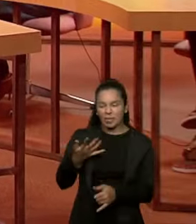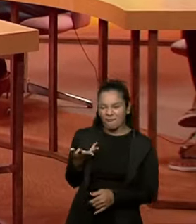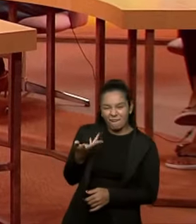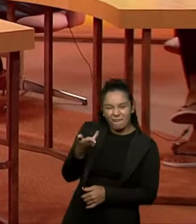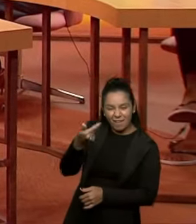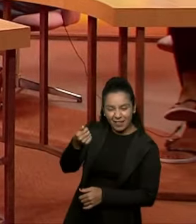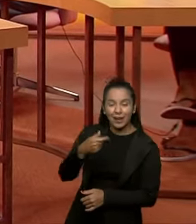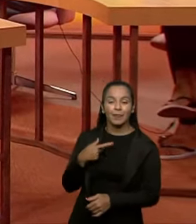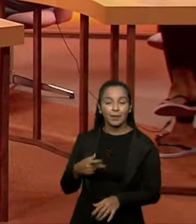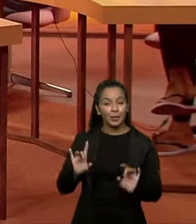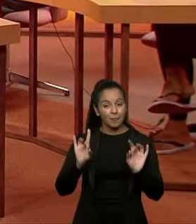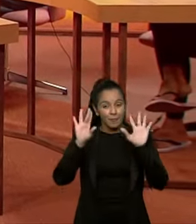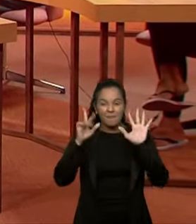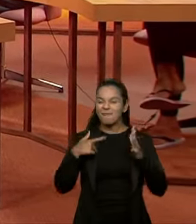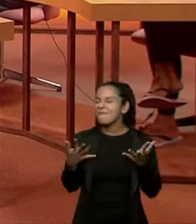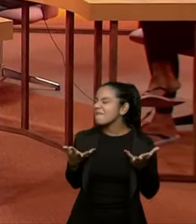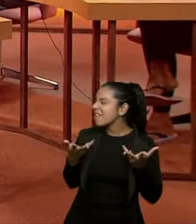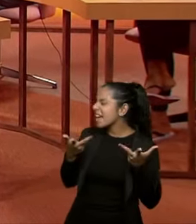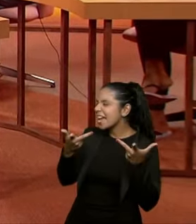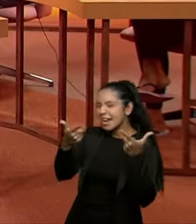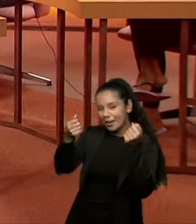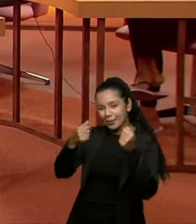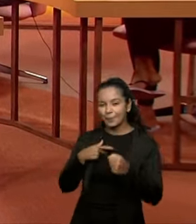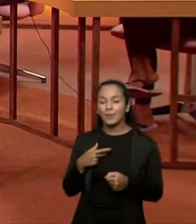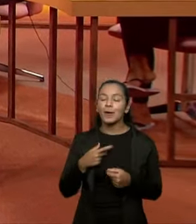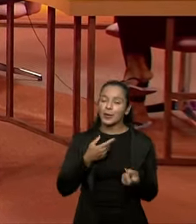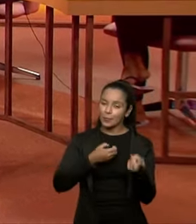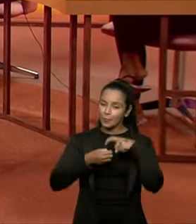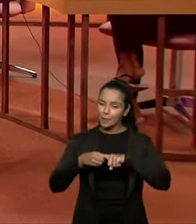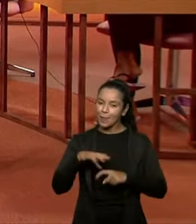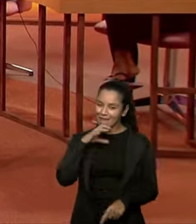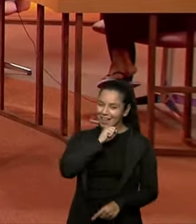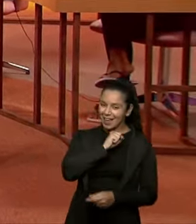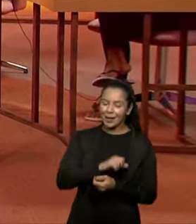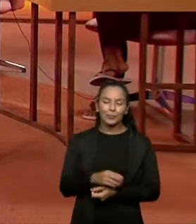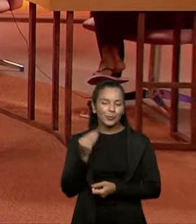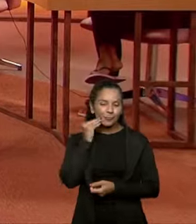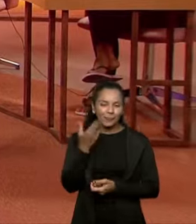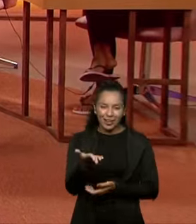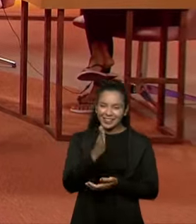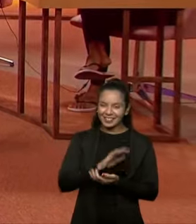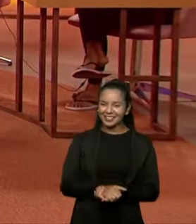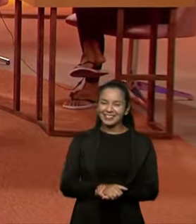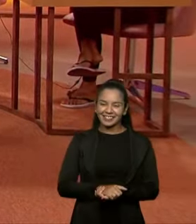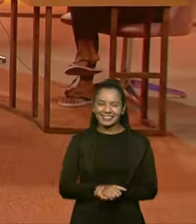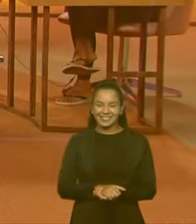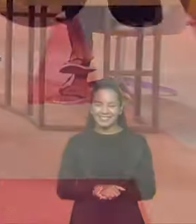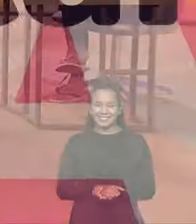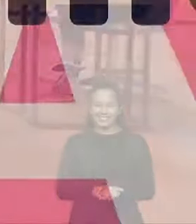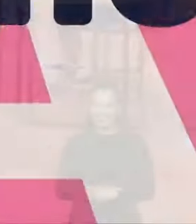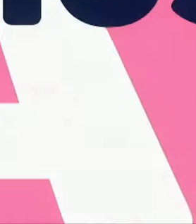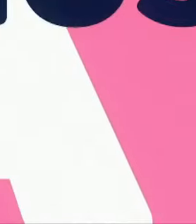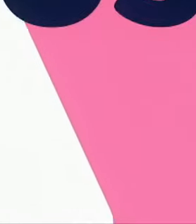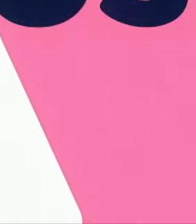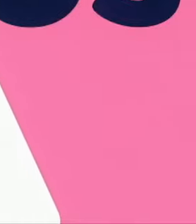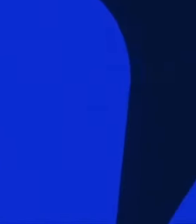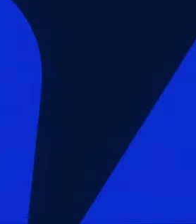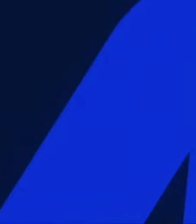maravilhosa. Privilegiada não, maravilhosa. Intervalo e a gente volta rapidinho. Um beijo. Mua. É, como é